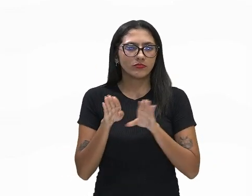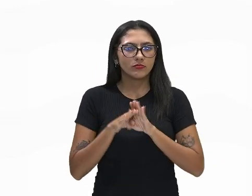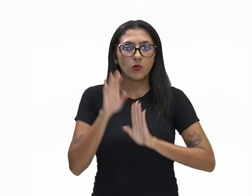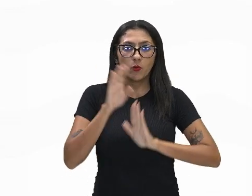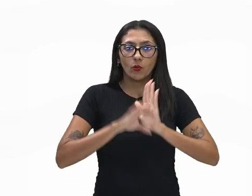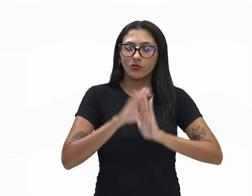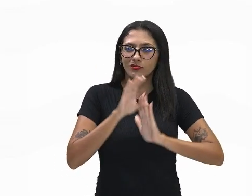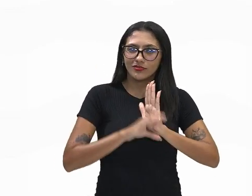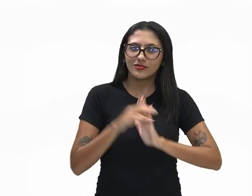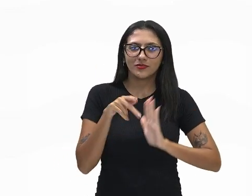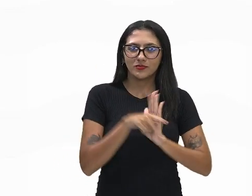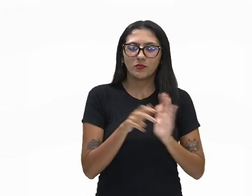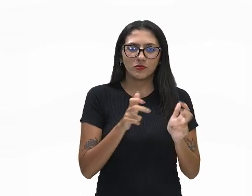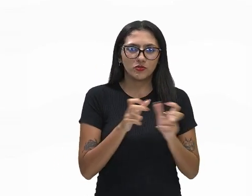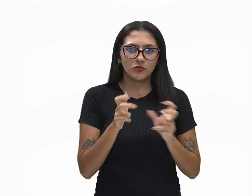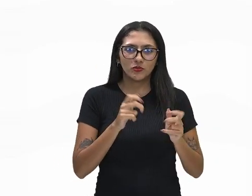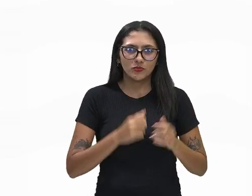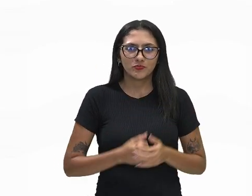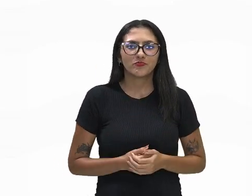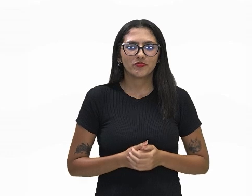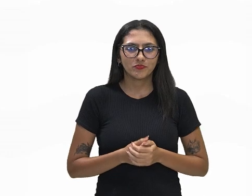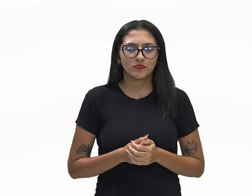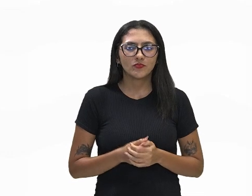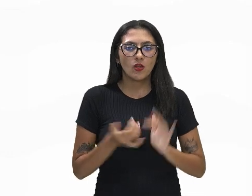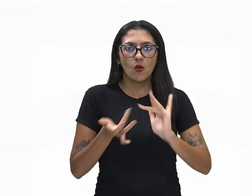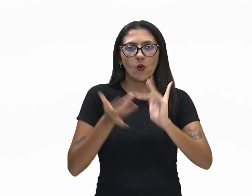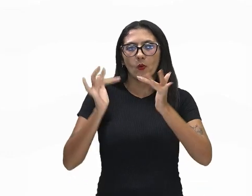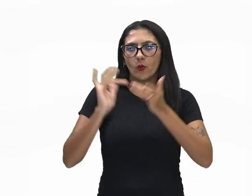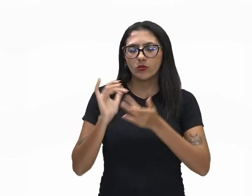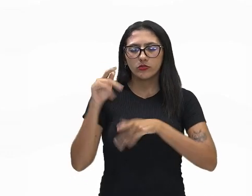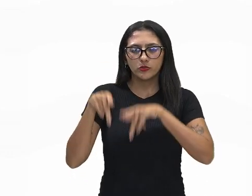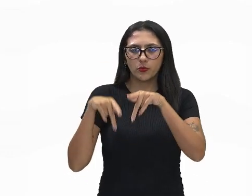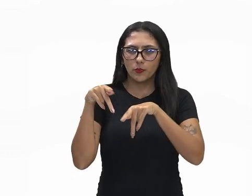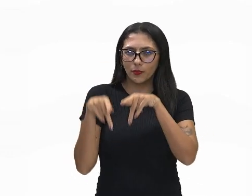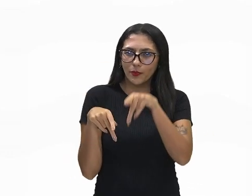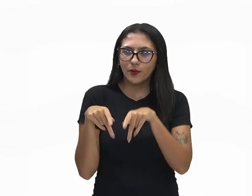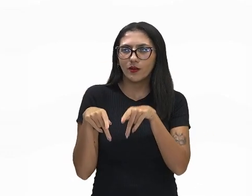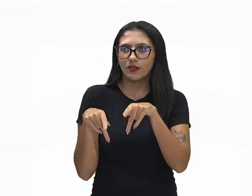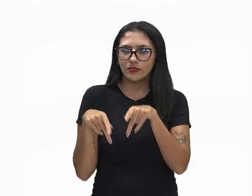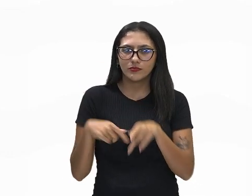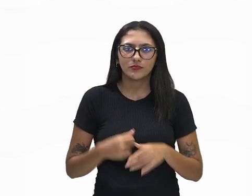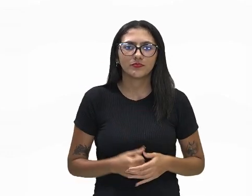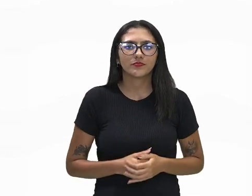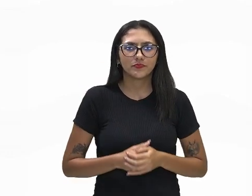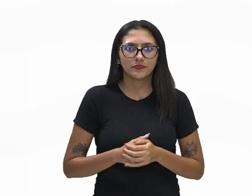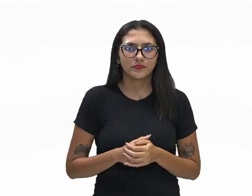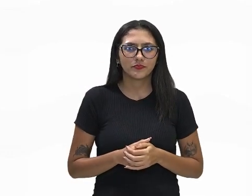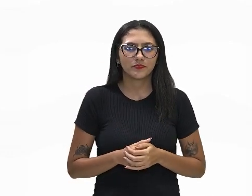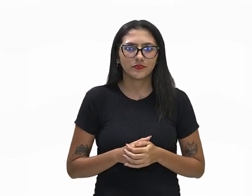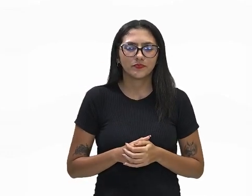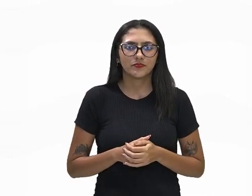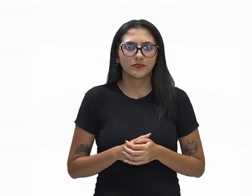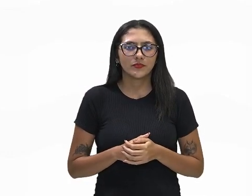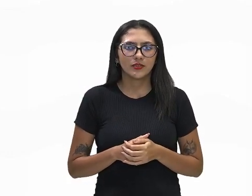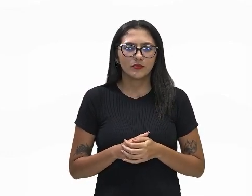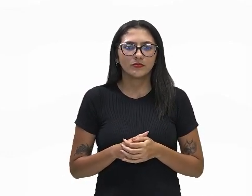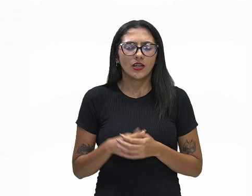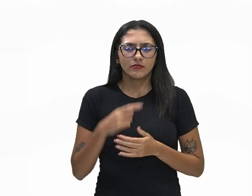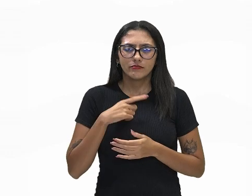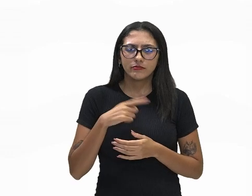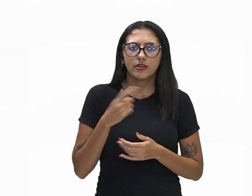conceito de jogo são os jogos do contexto popular, que são basicamente definidos aí como